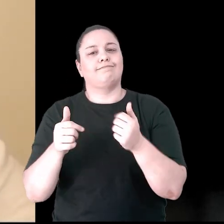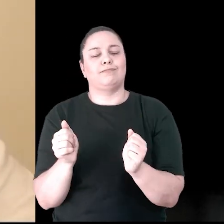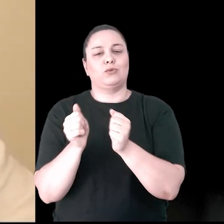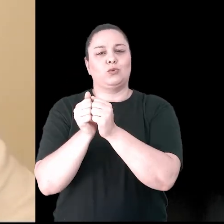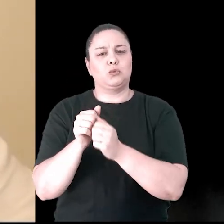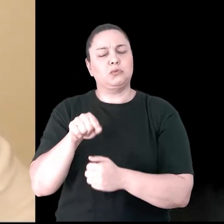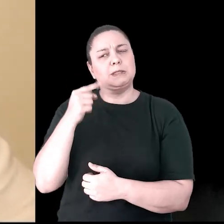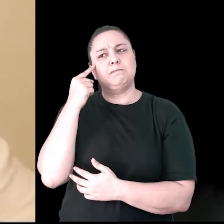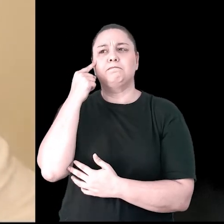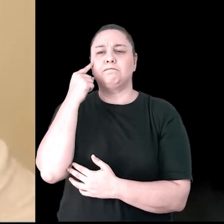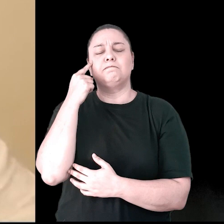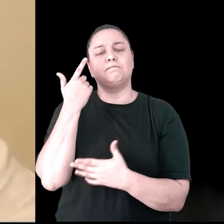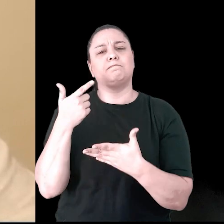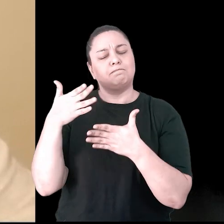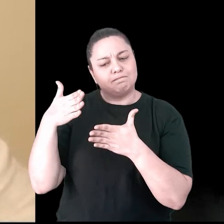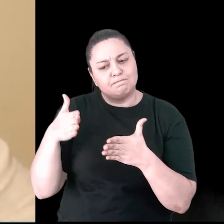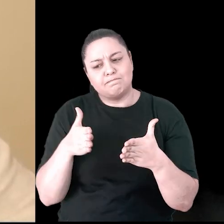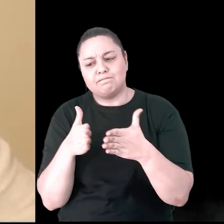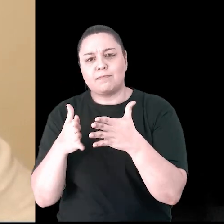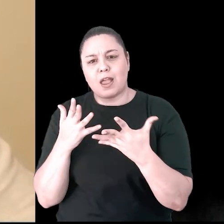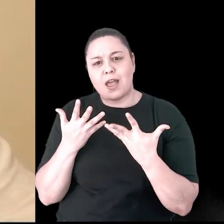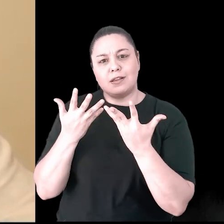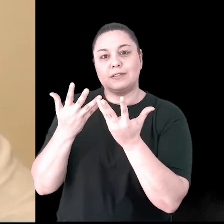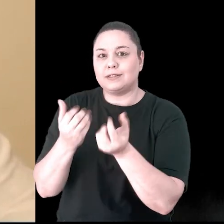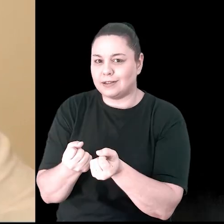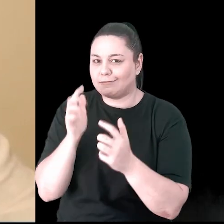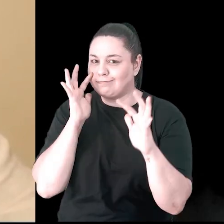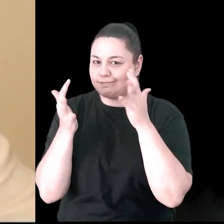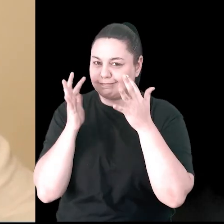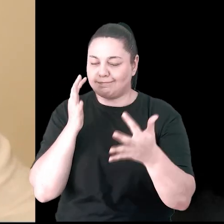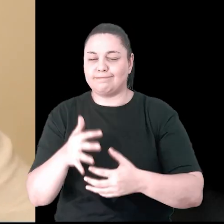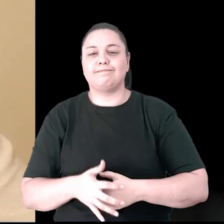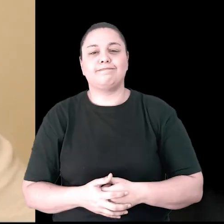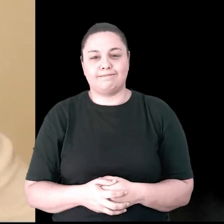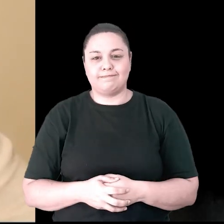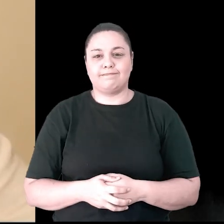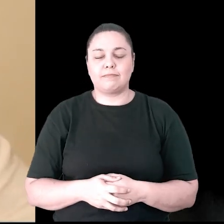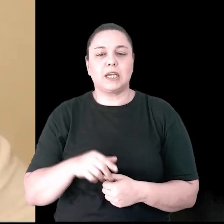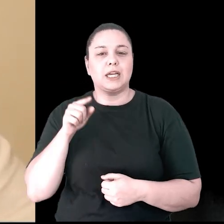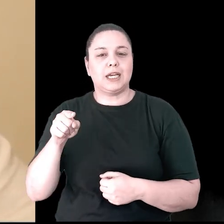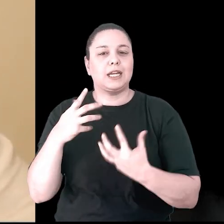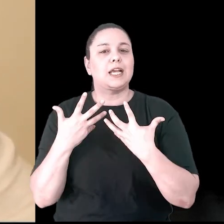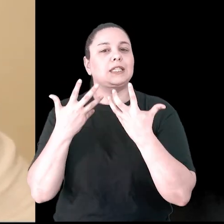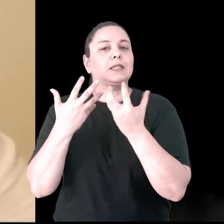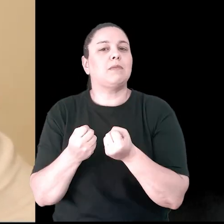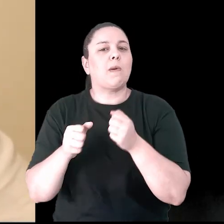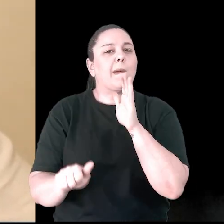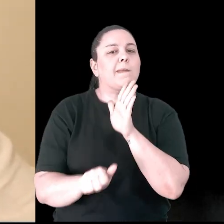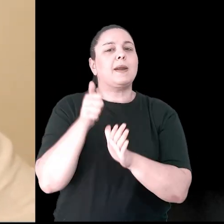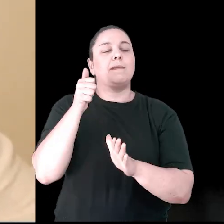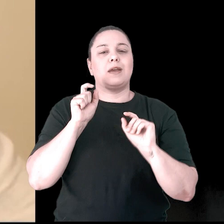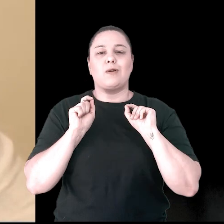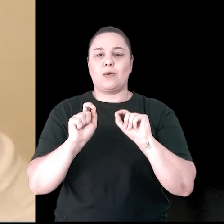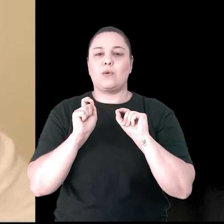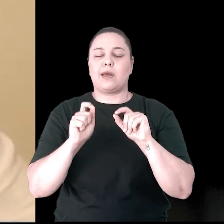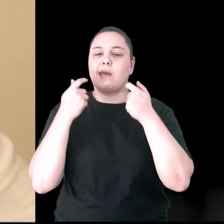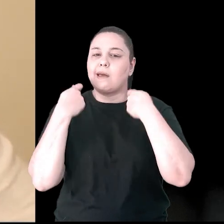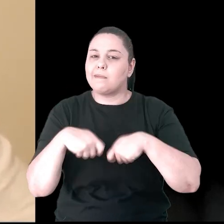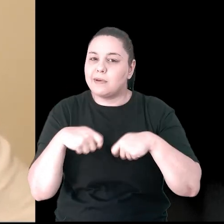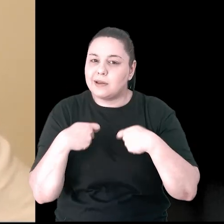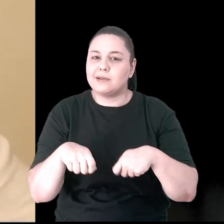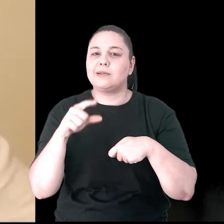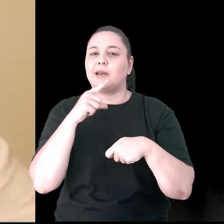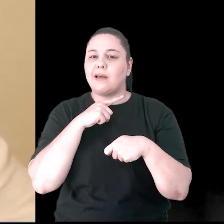trabalhar com ele. Shimomura julgou ser uma direção guiada pelos céus e decidiu aceitar. Ele recebeu como primeira